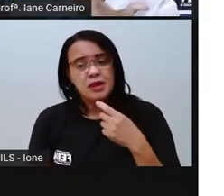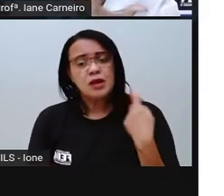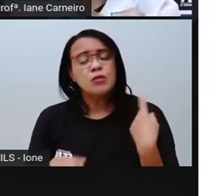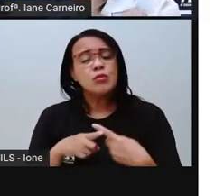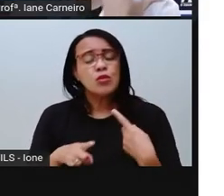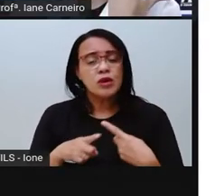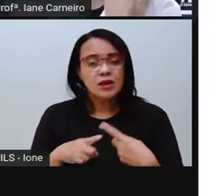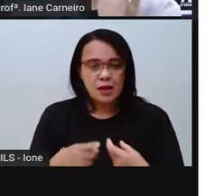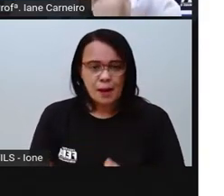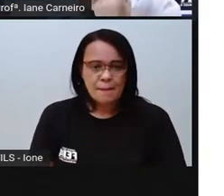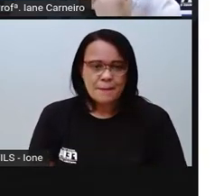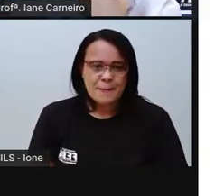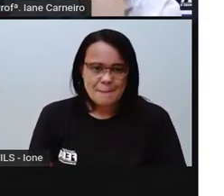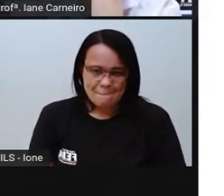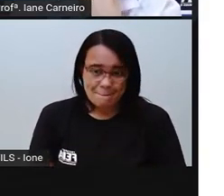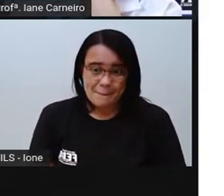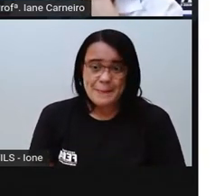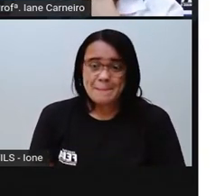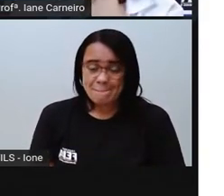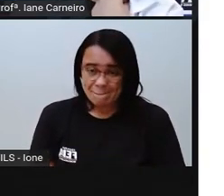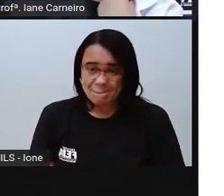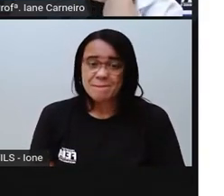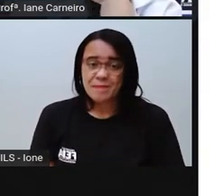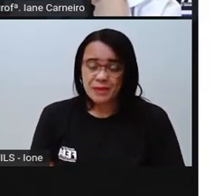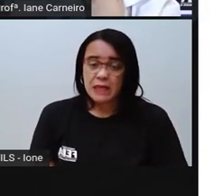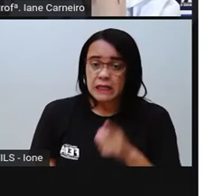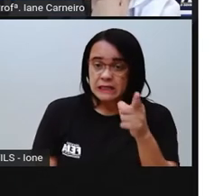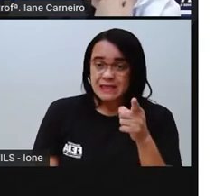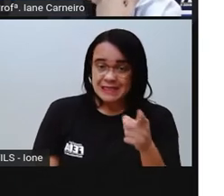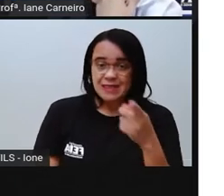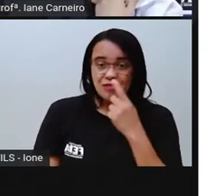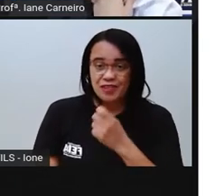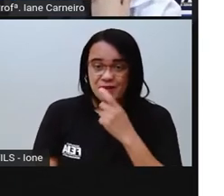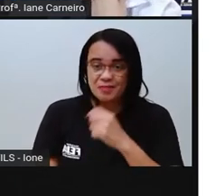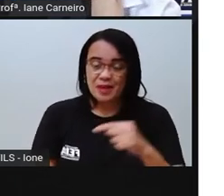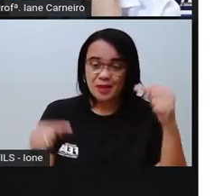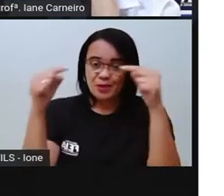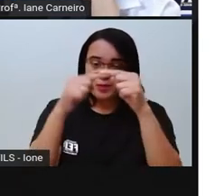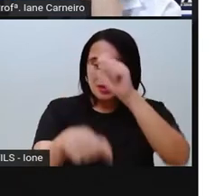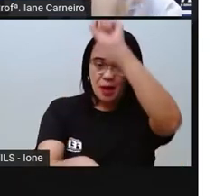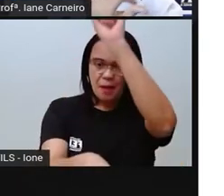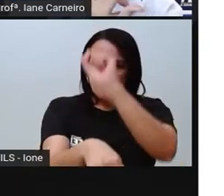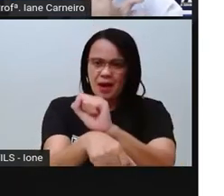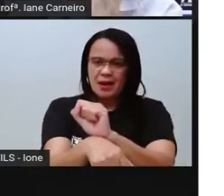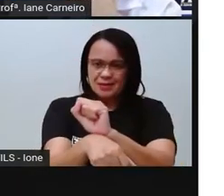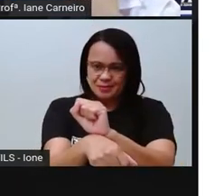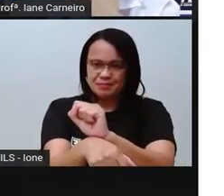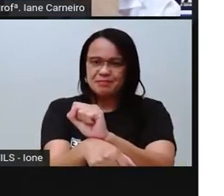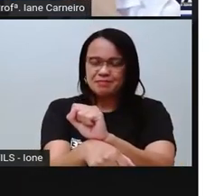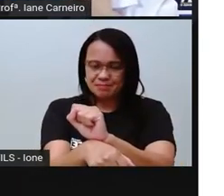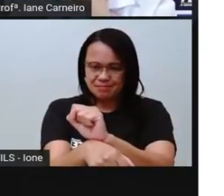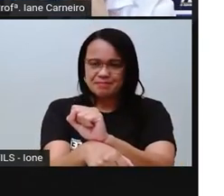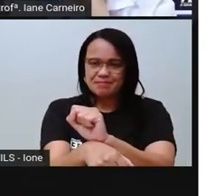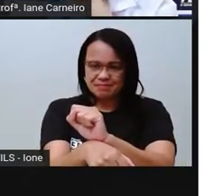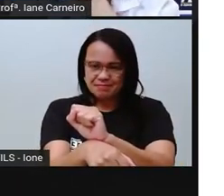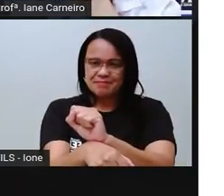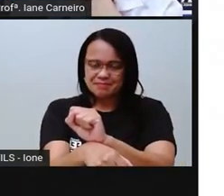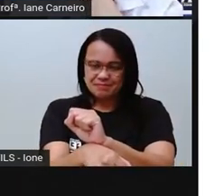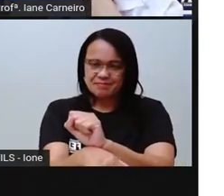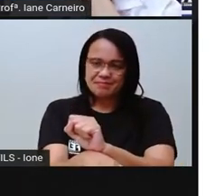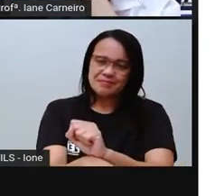sempre de vermelho indicam pare, né? Então, aqui, toda vez que a gente vê lá no livro a cor